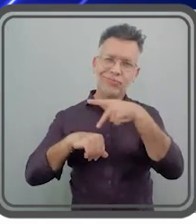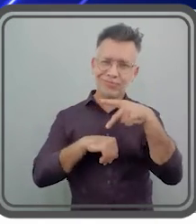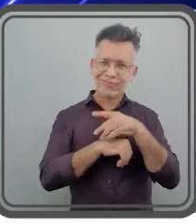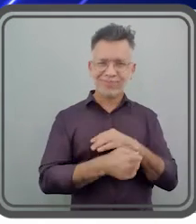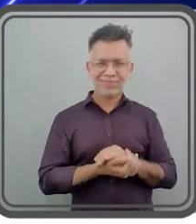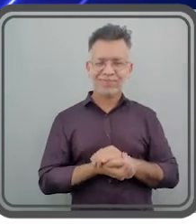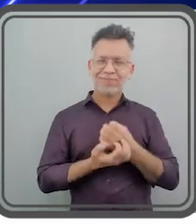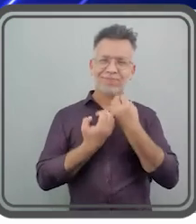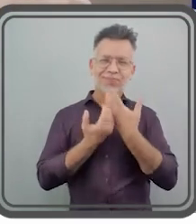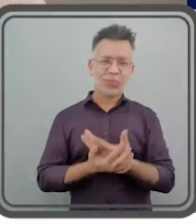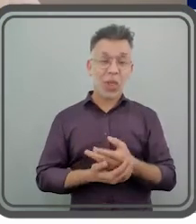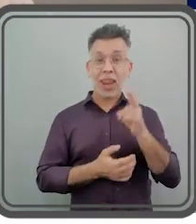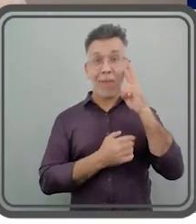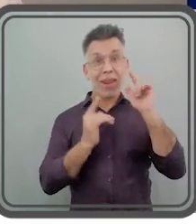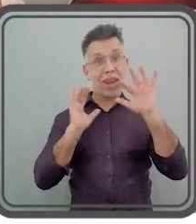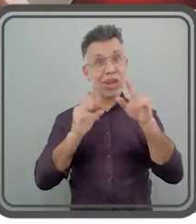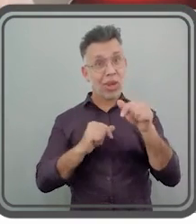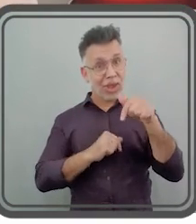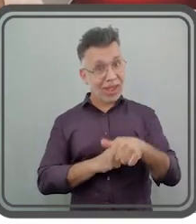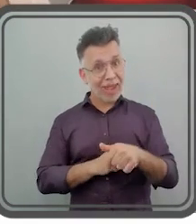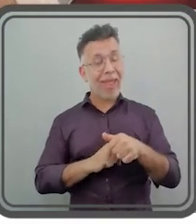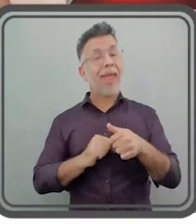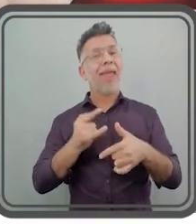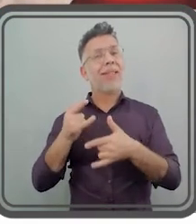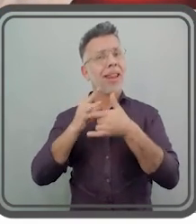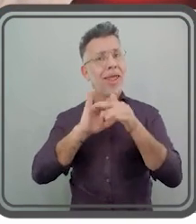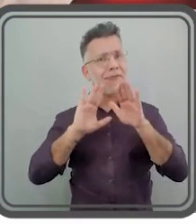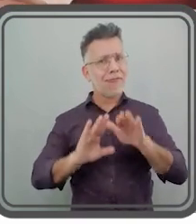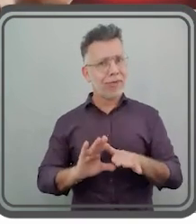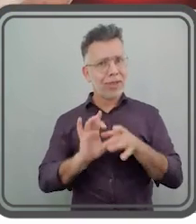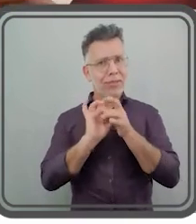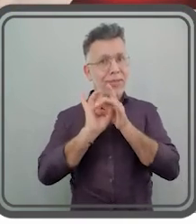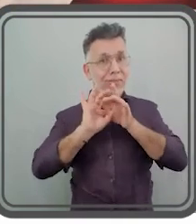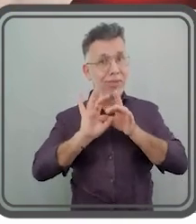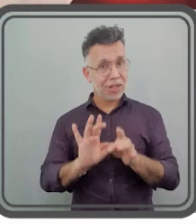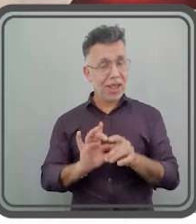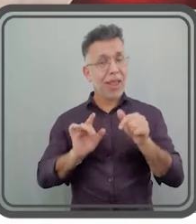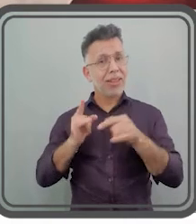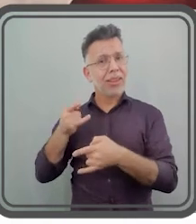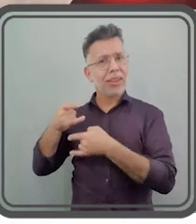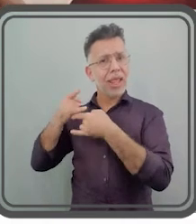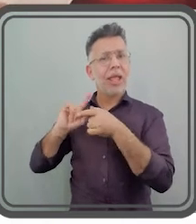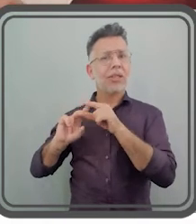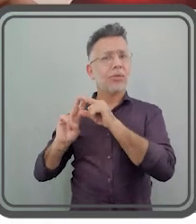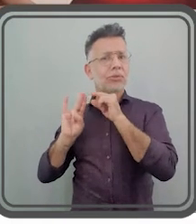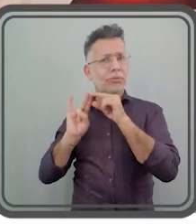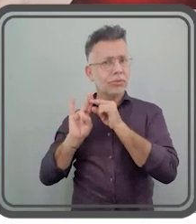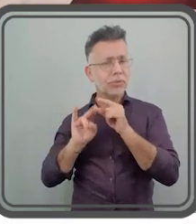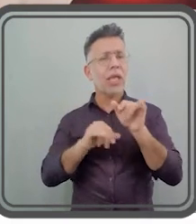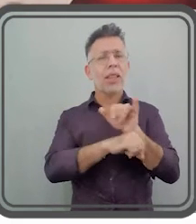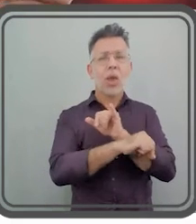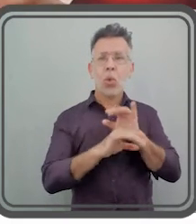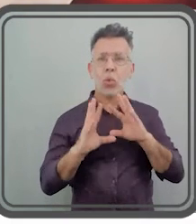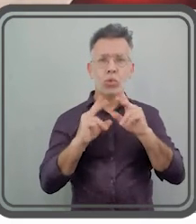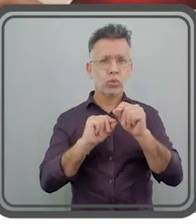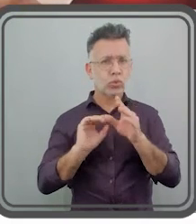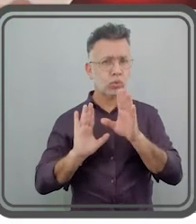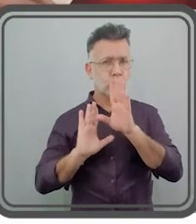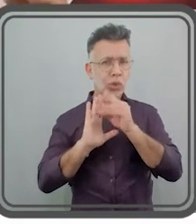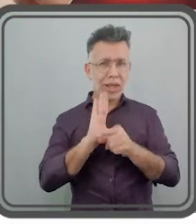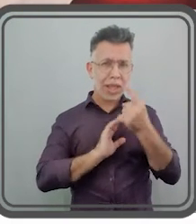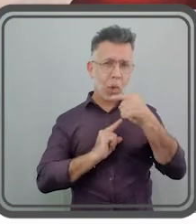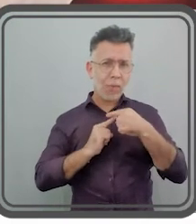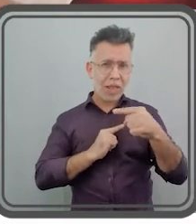é muito bom abraço a todos da audiência que essa Live fica disponível tanto medo que a dica no YouTube contudo integral